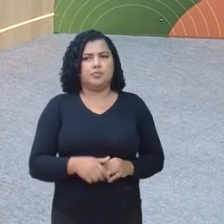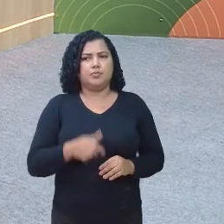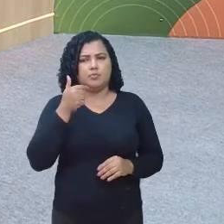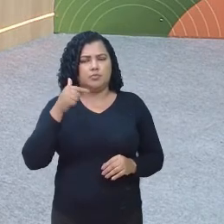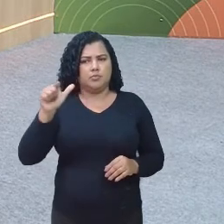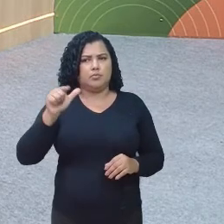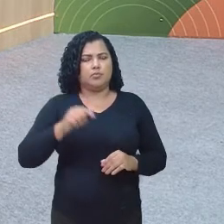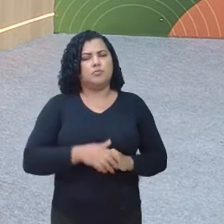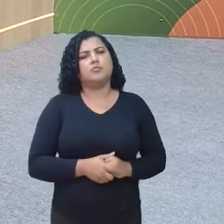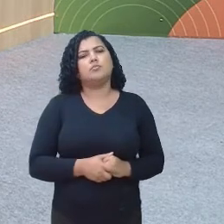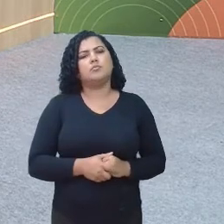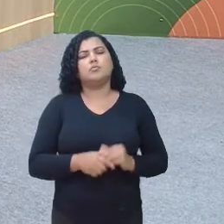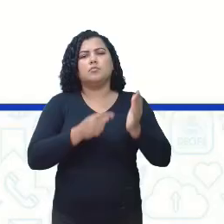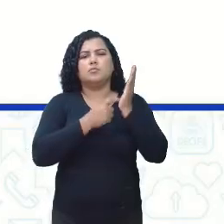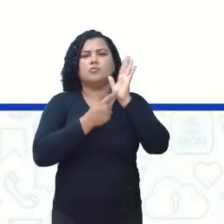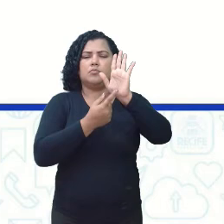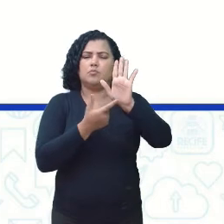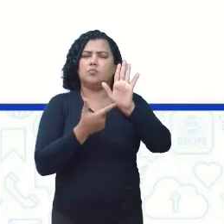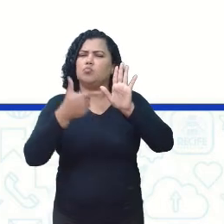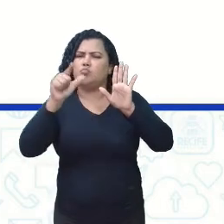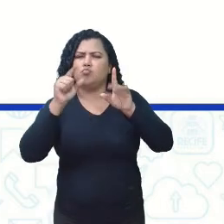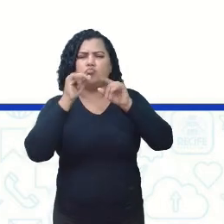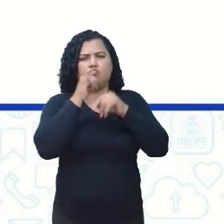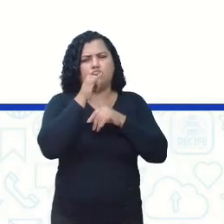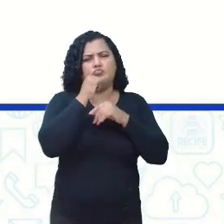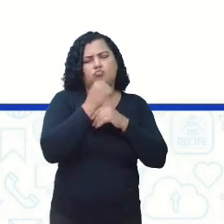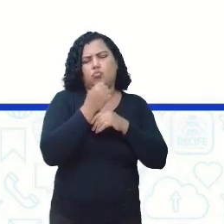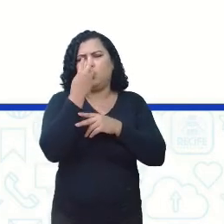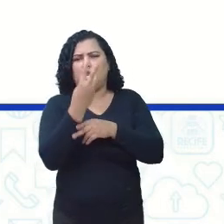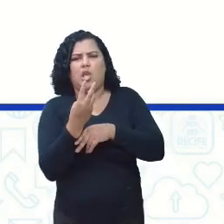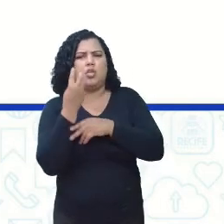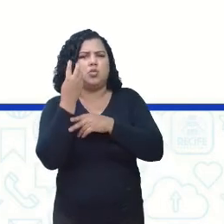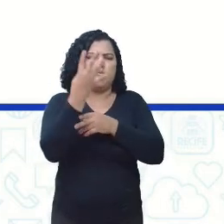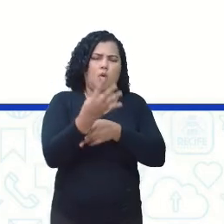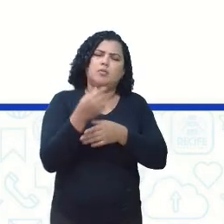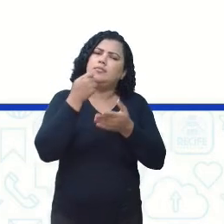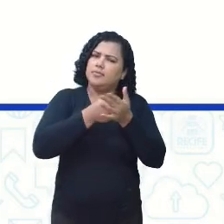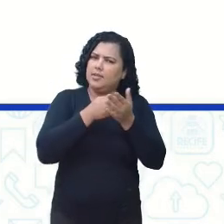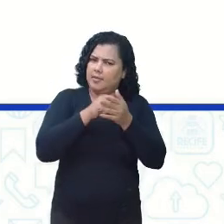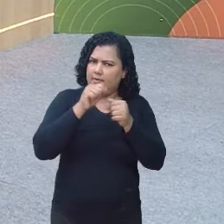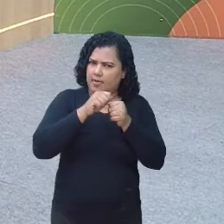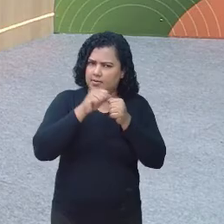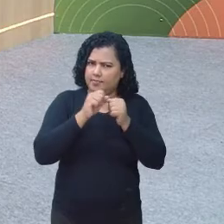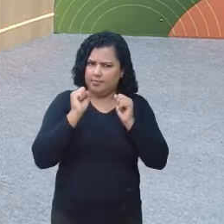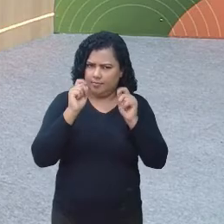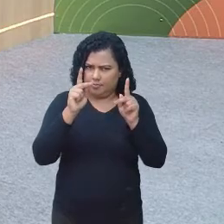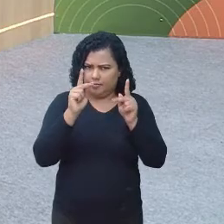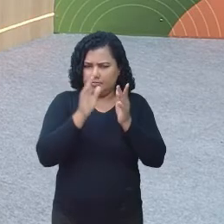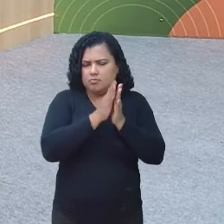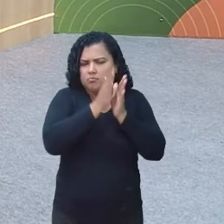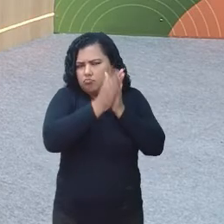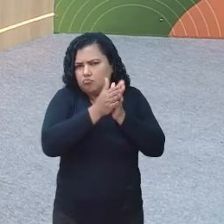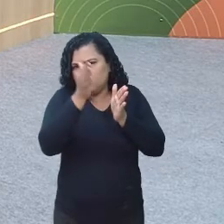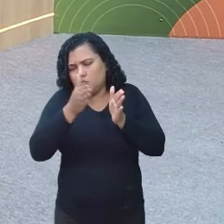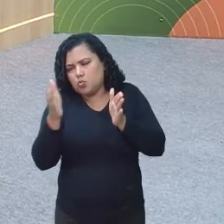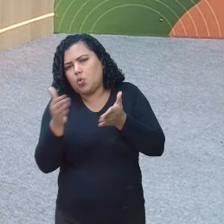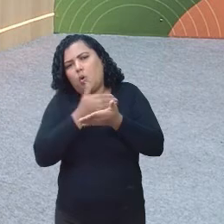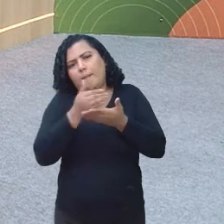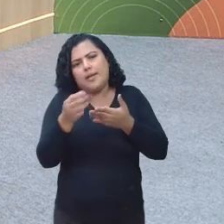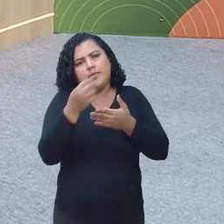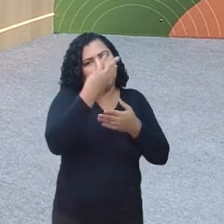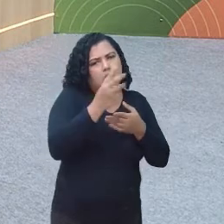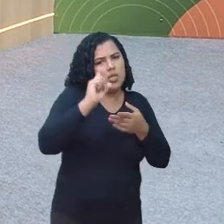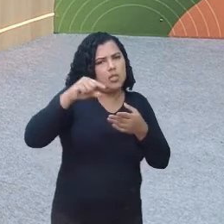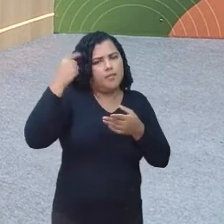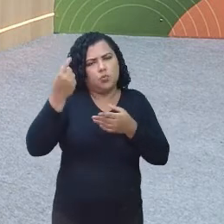você... E estou colocando outros exemplos com 3, com 4, tenta fazer. Mas tenta aí usar a ordem, tá certo? Começa com 3, depois vai